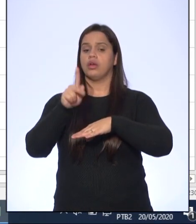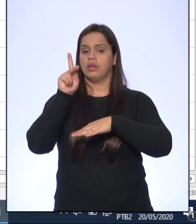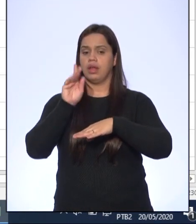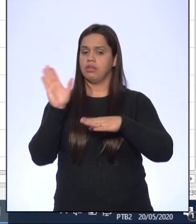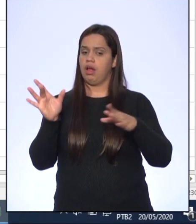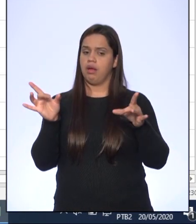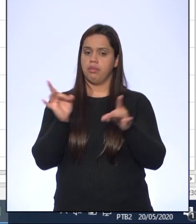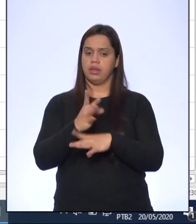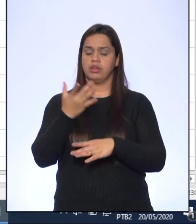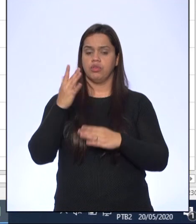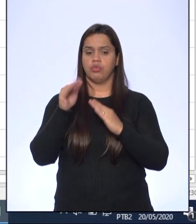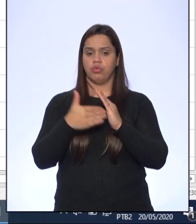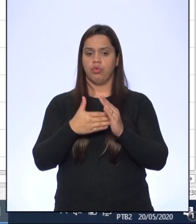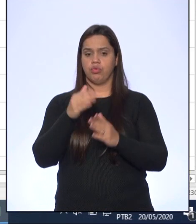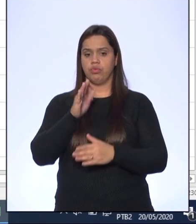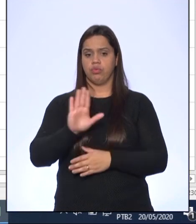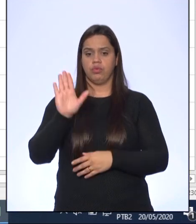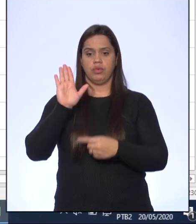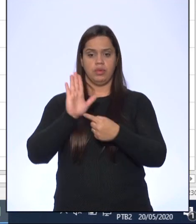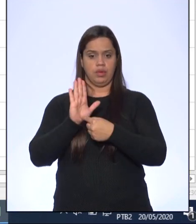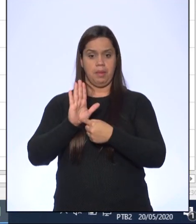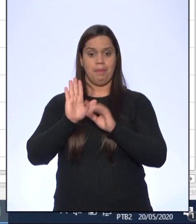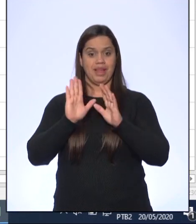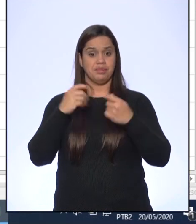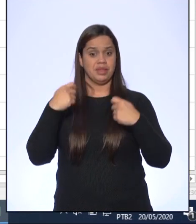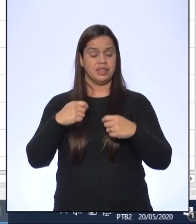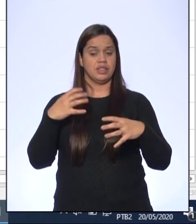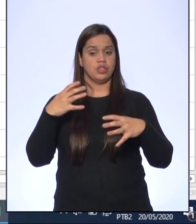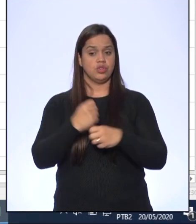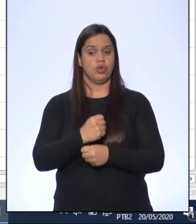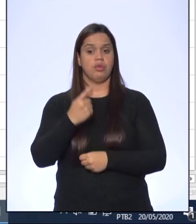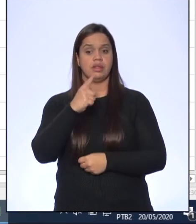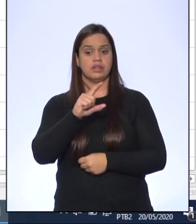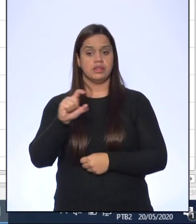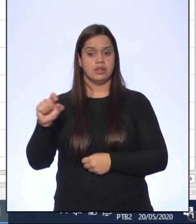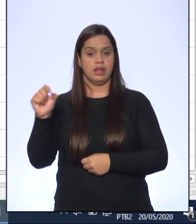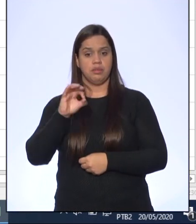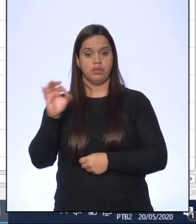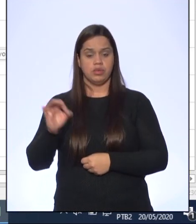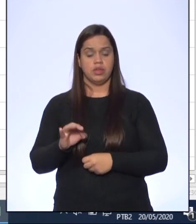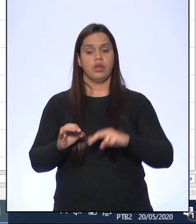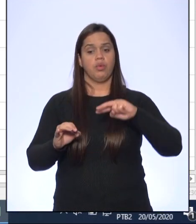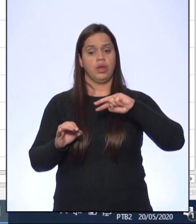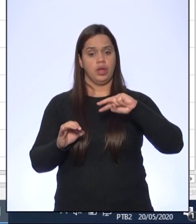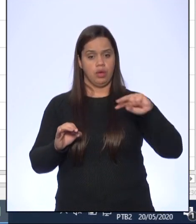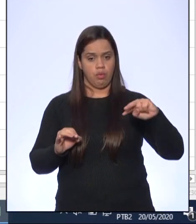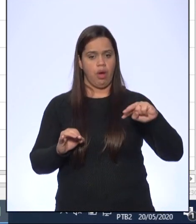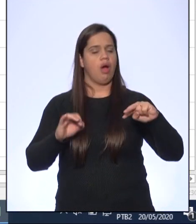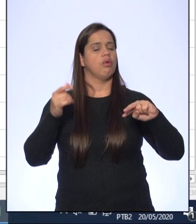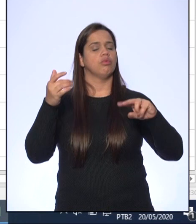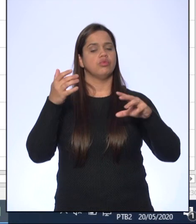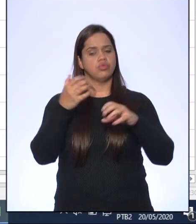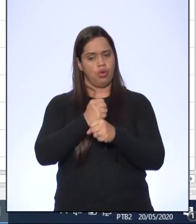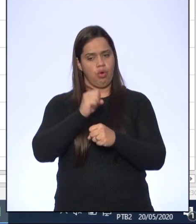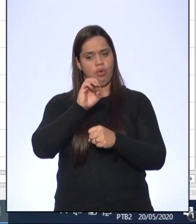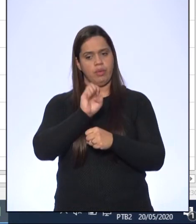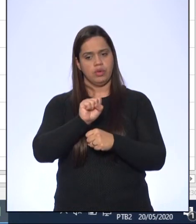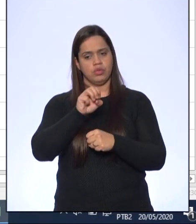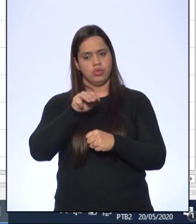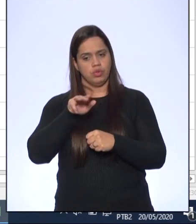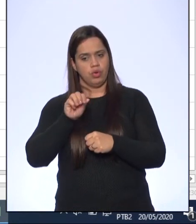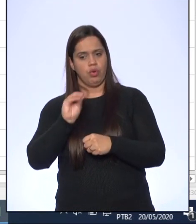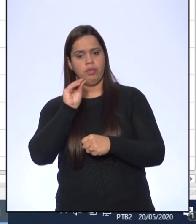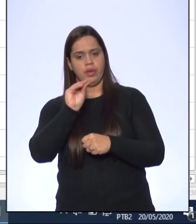termos lá. Mas dava também, tem que dar 100%, né? Então, vamos lá. É igual, faço de novo,